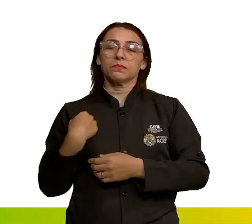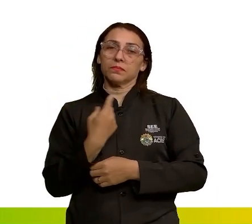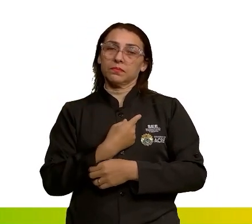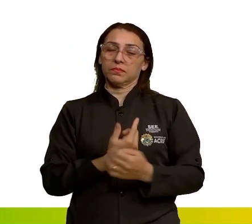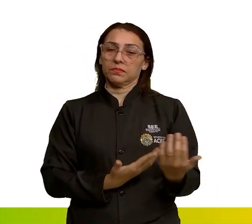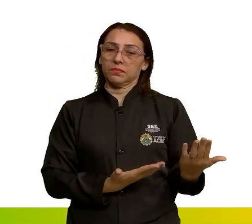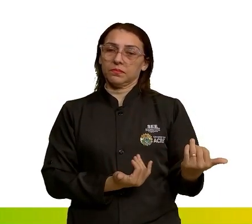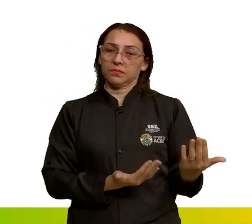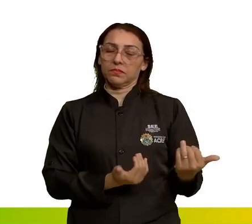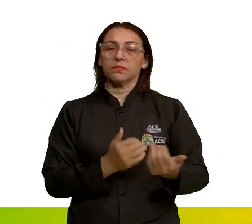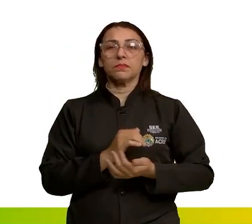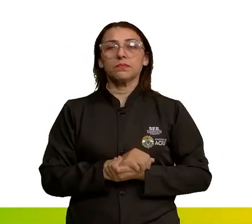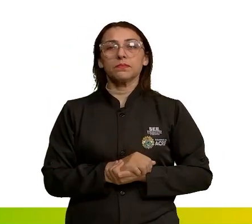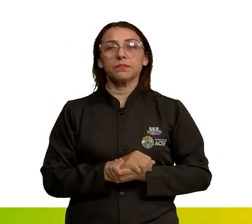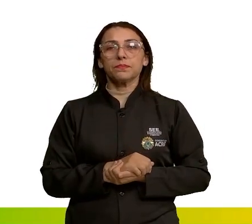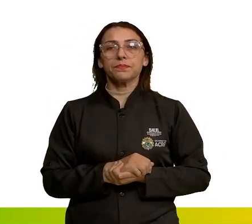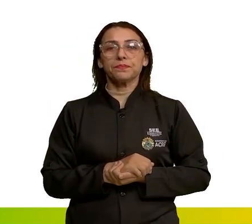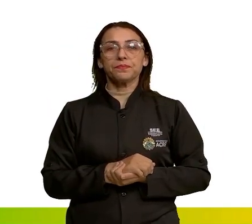é jovem.